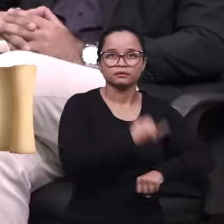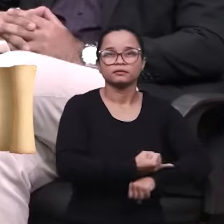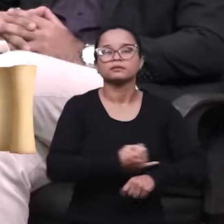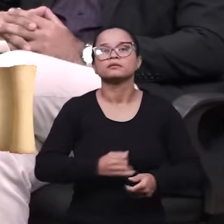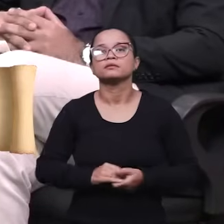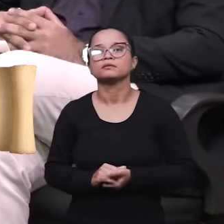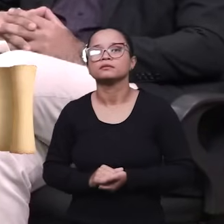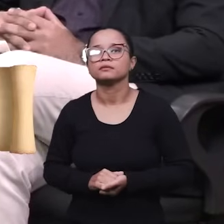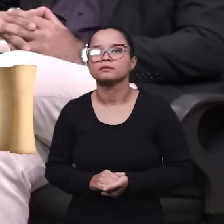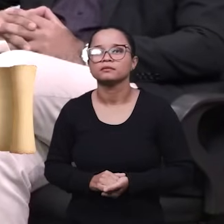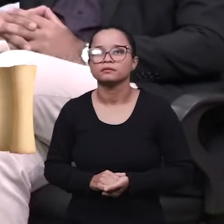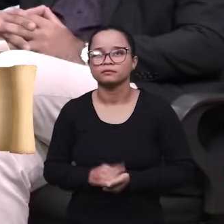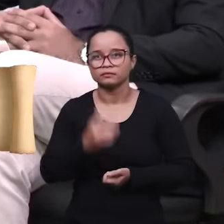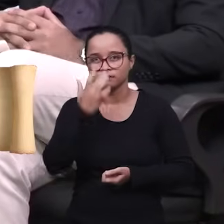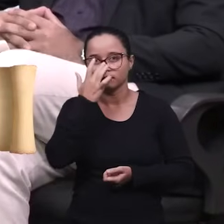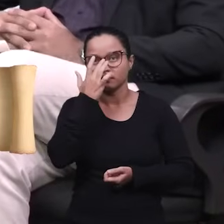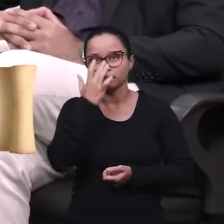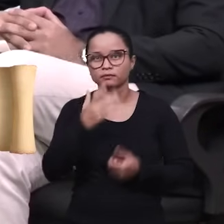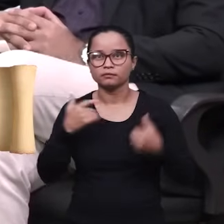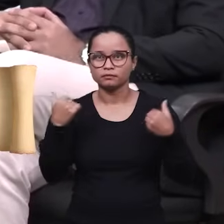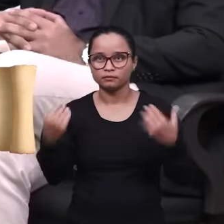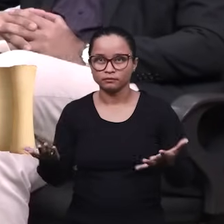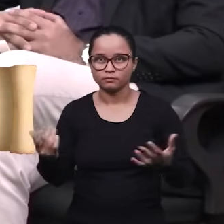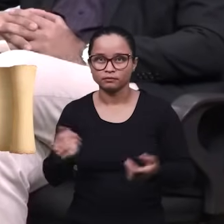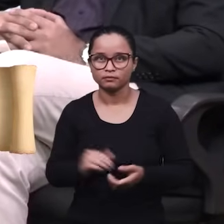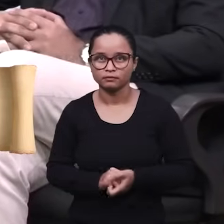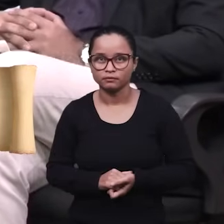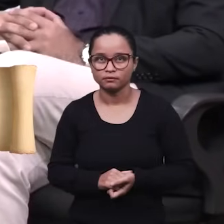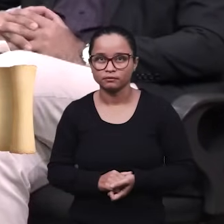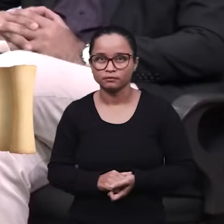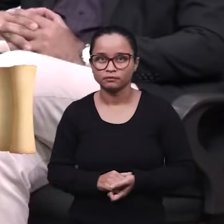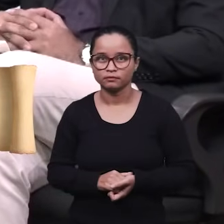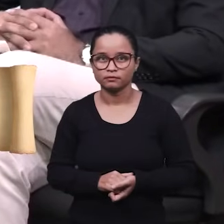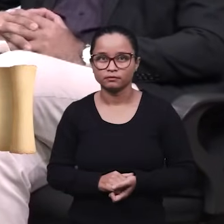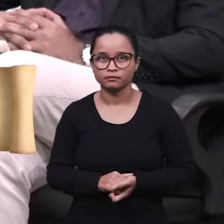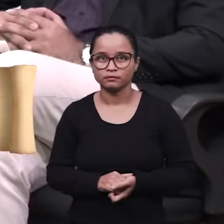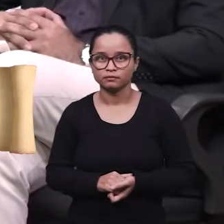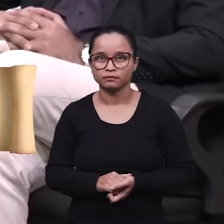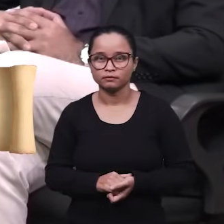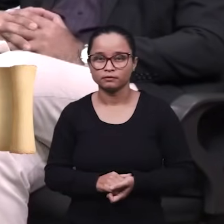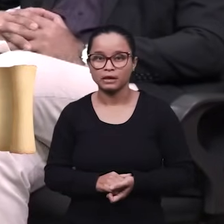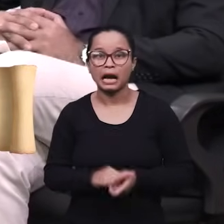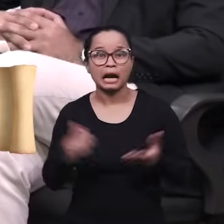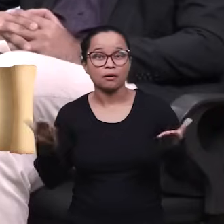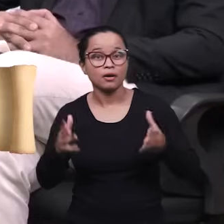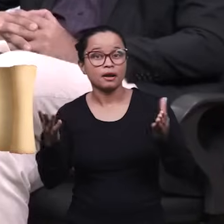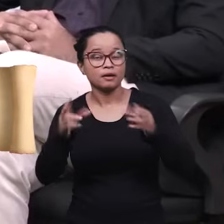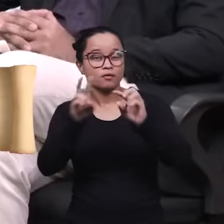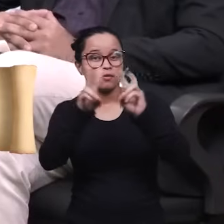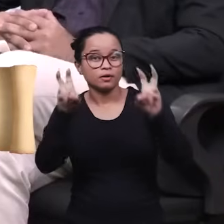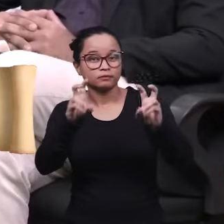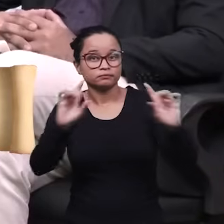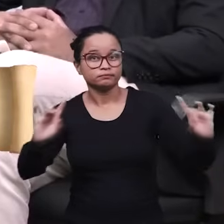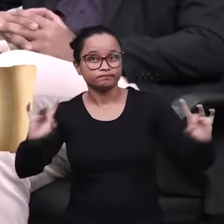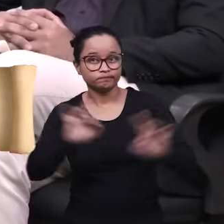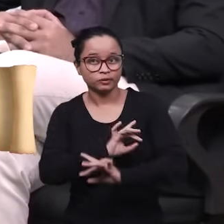Trento. Concílio de Jerusalém. Então, eles agora tinham o assunto